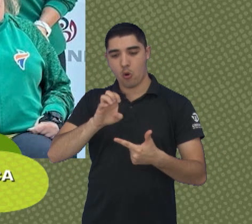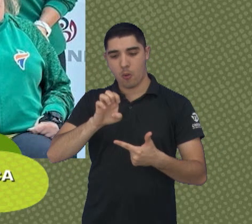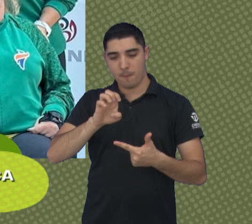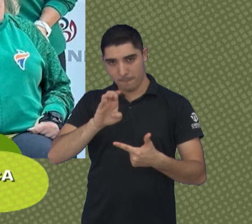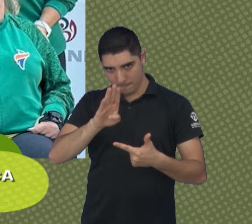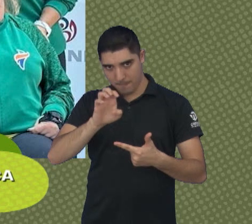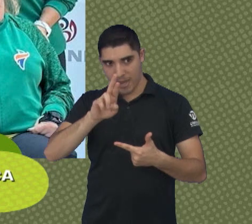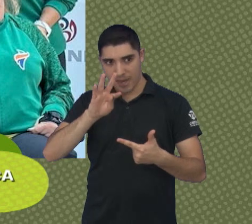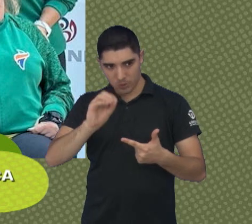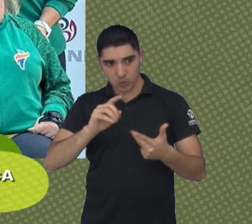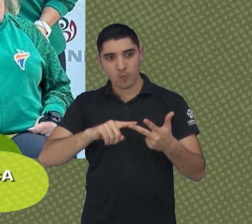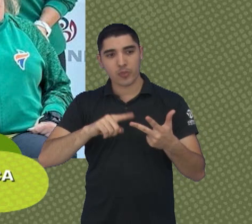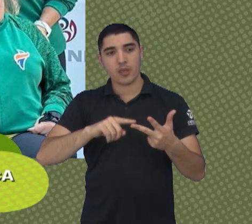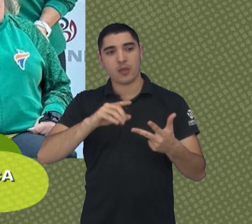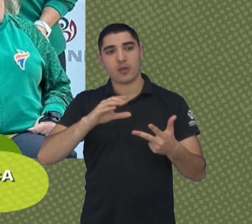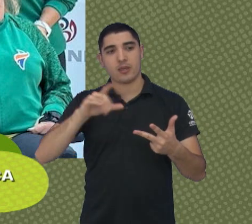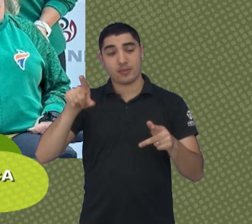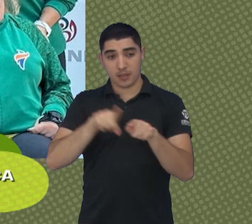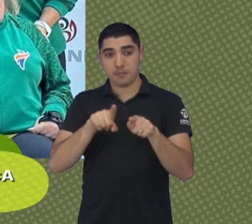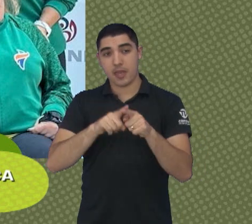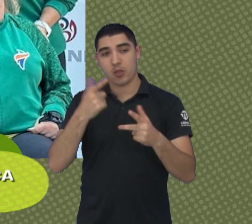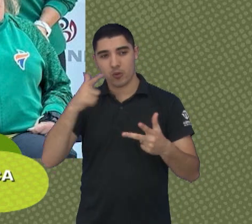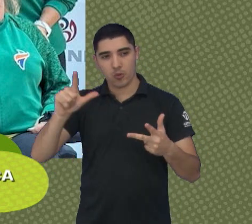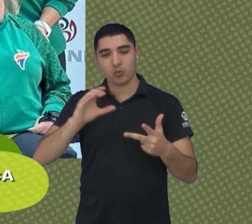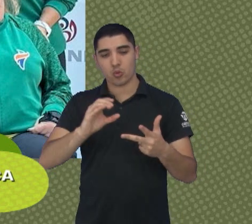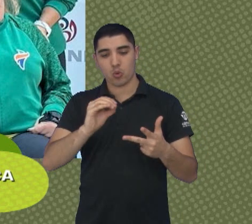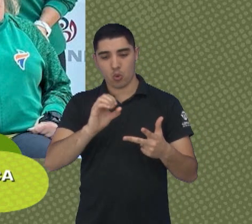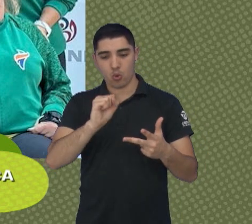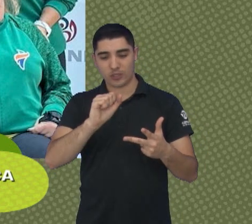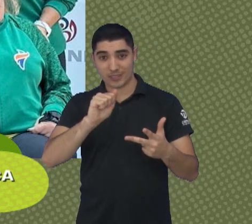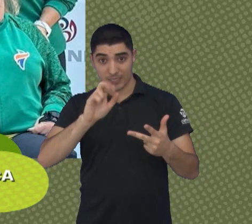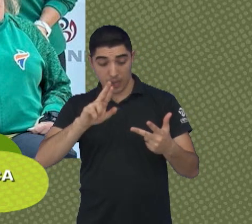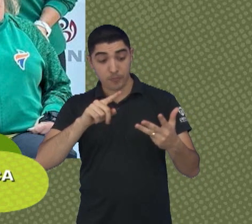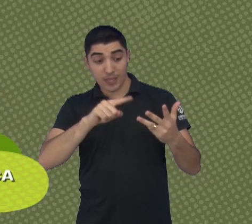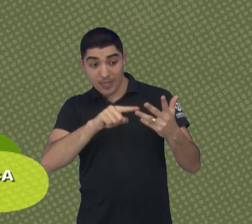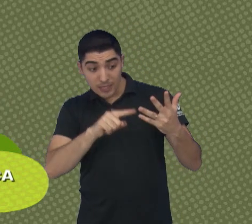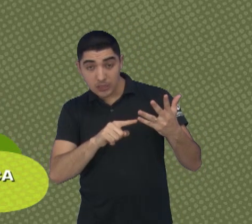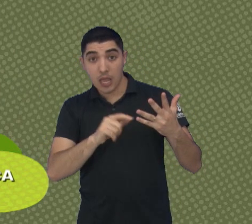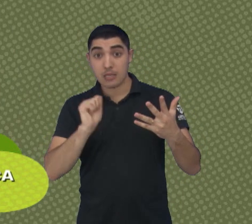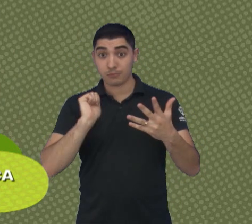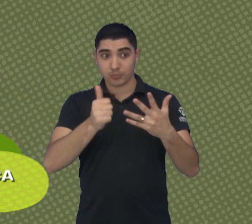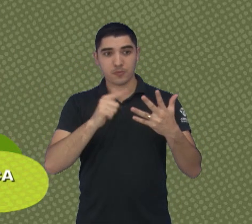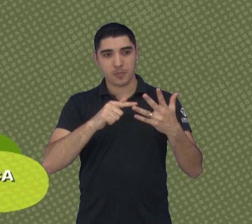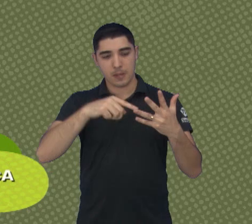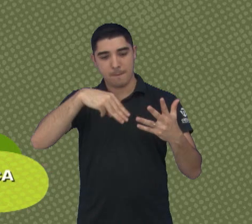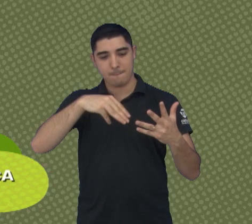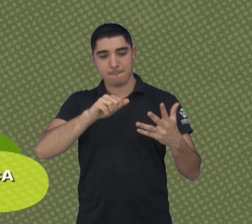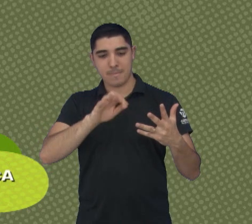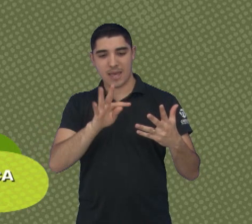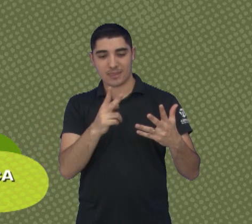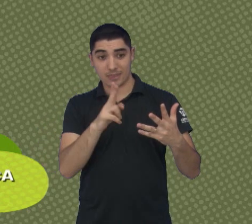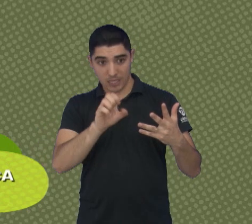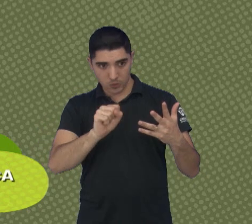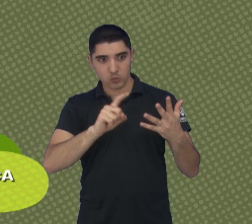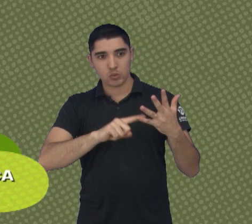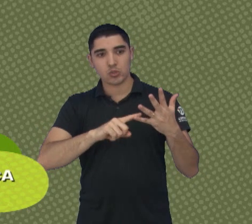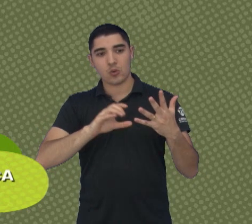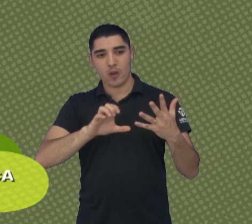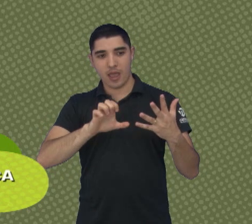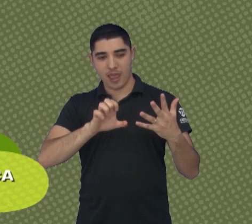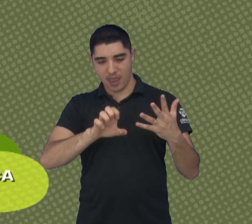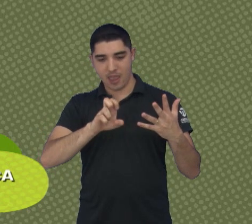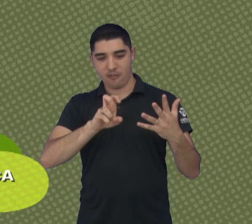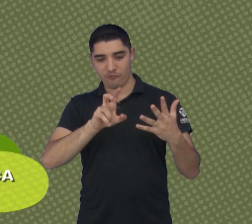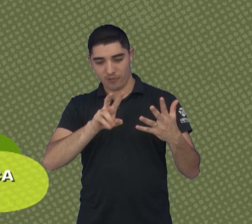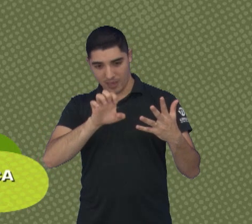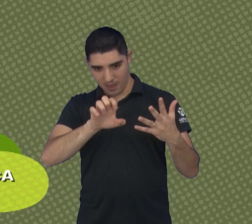Carvalho, os atletas Matheus Carvalho e Evelyn Oliveira, que conquistaram a medalha de ouro na classe Par BC3, além do ouro na